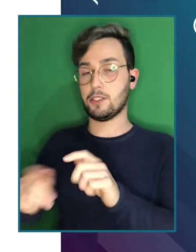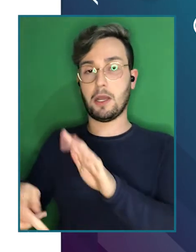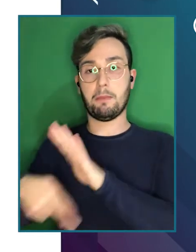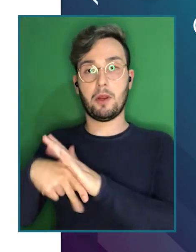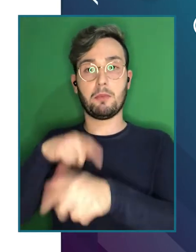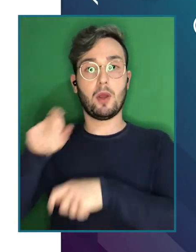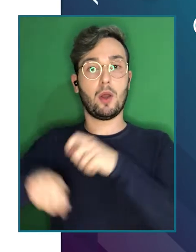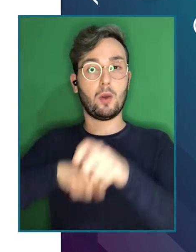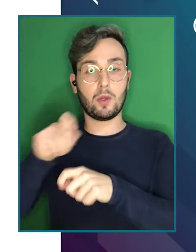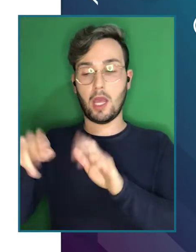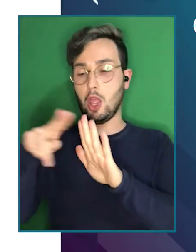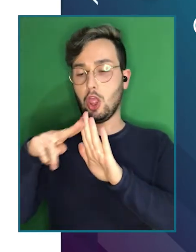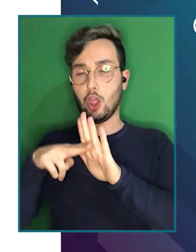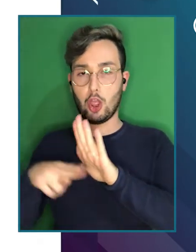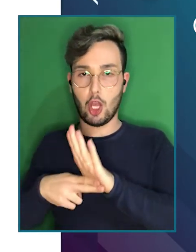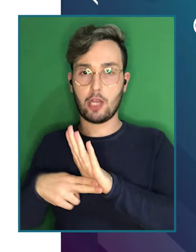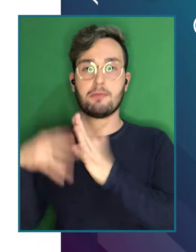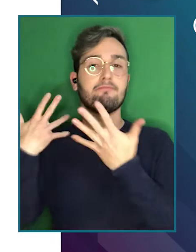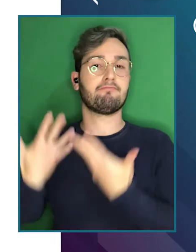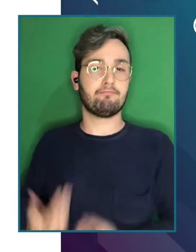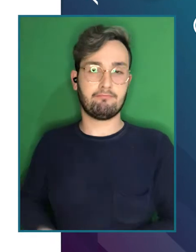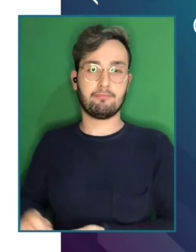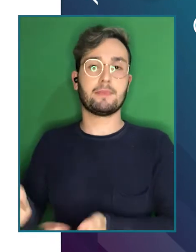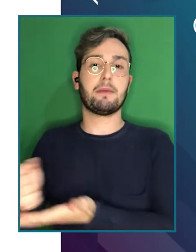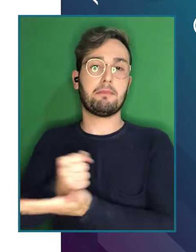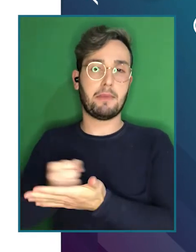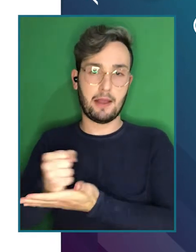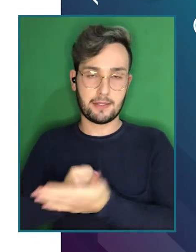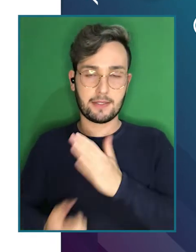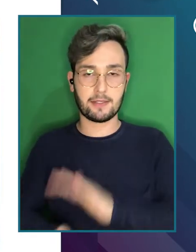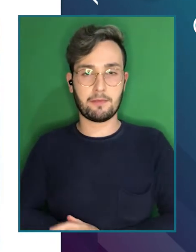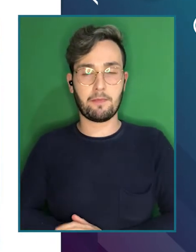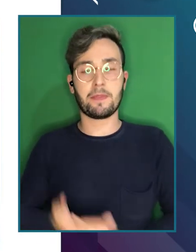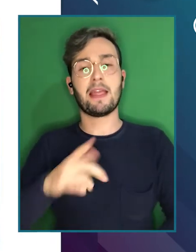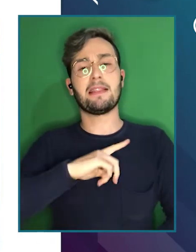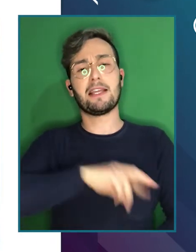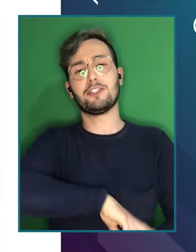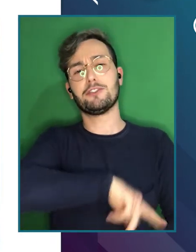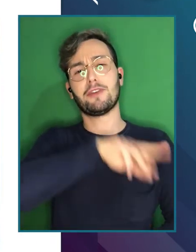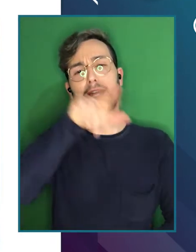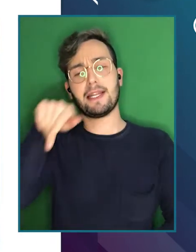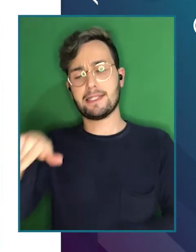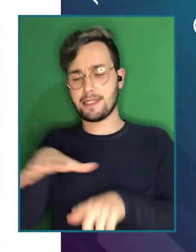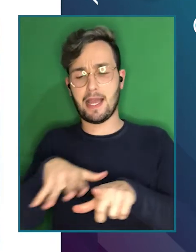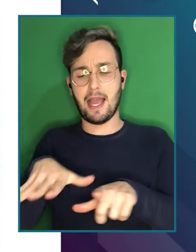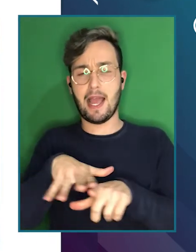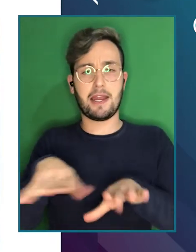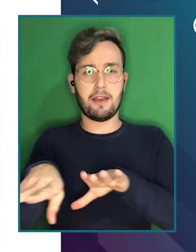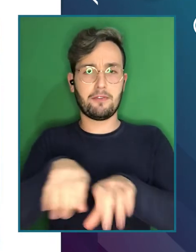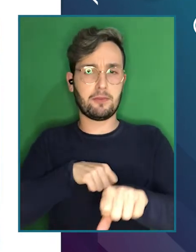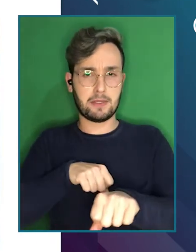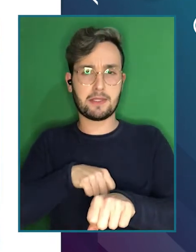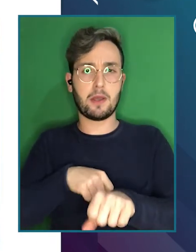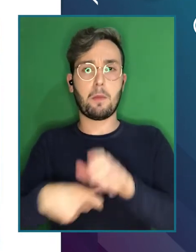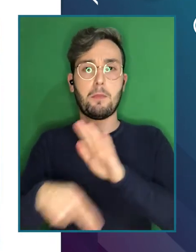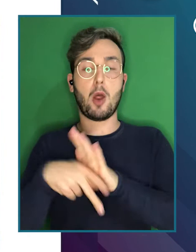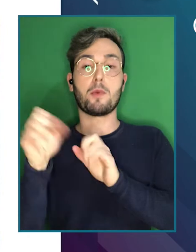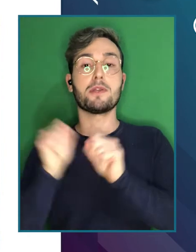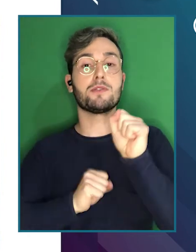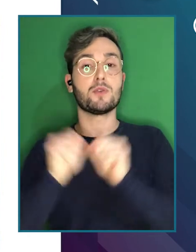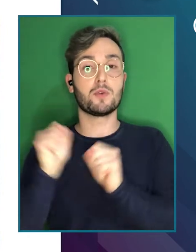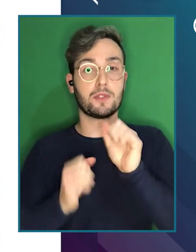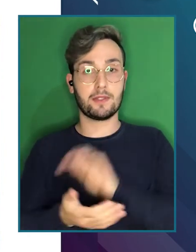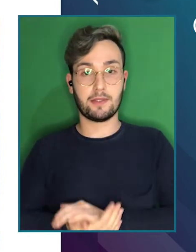de ensaios com base em normas e critérios de aceitação atualizados. Existem diversas áreas de formação para a inspeção